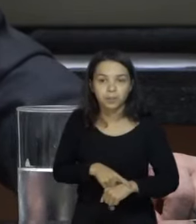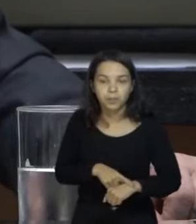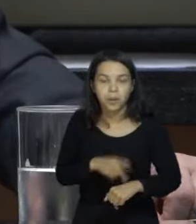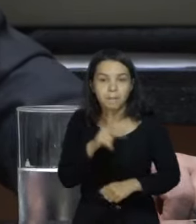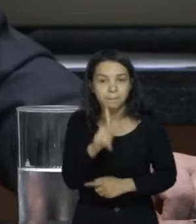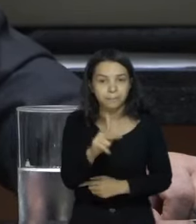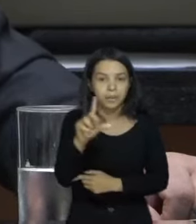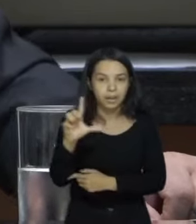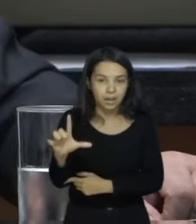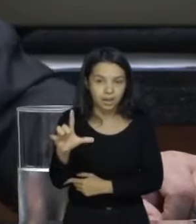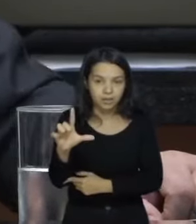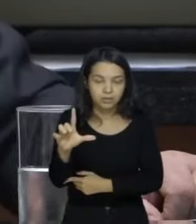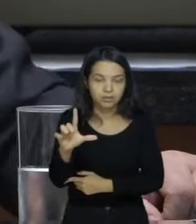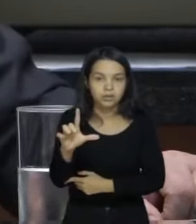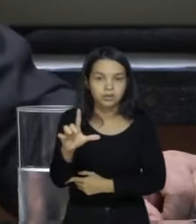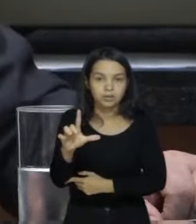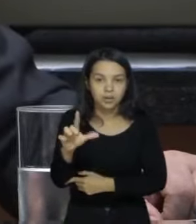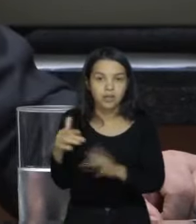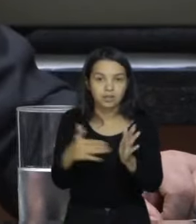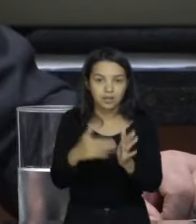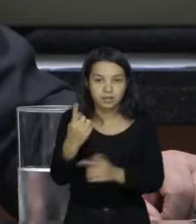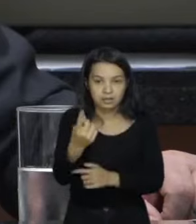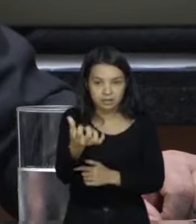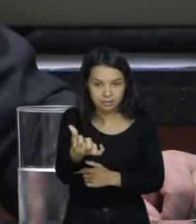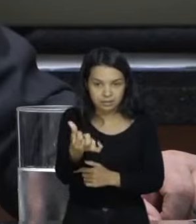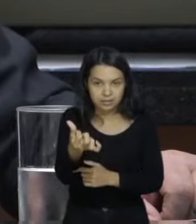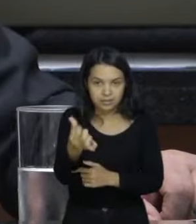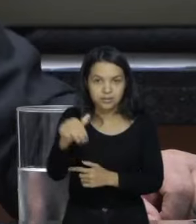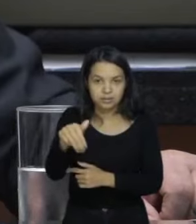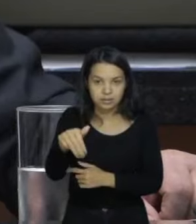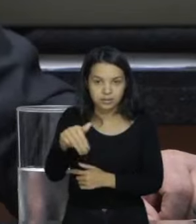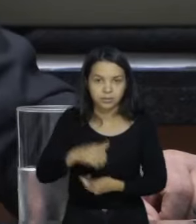pl tem o tempo de até 16 minutos